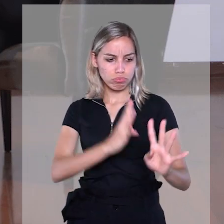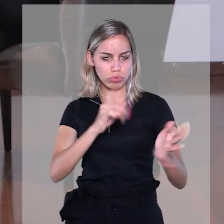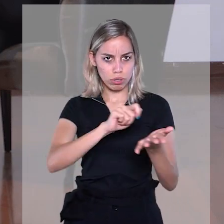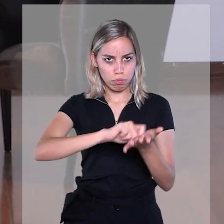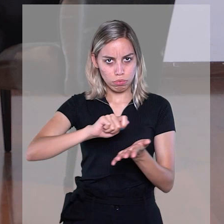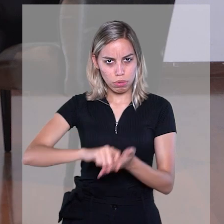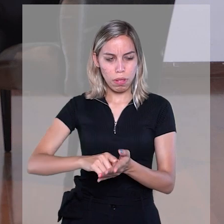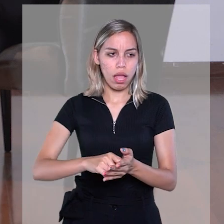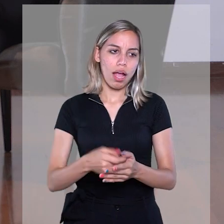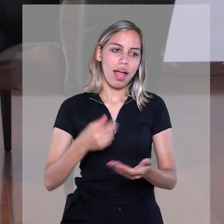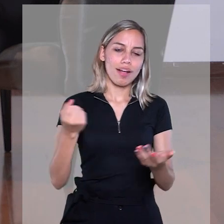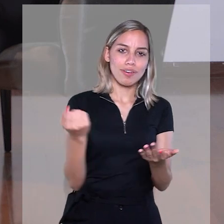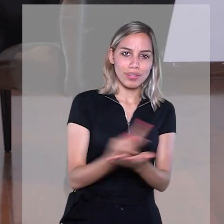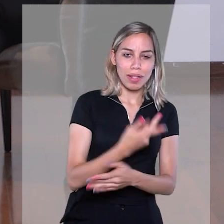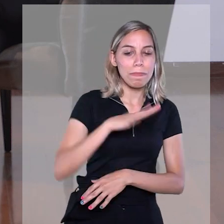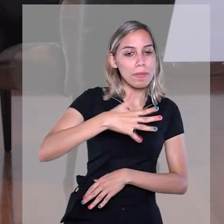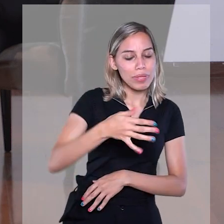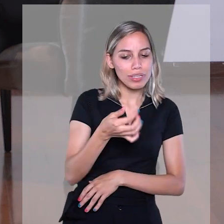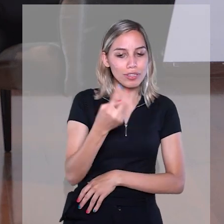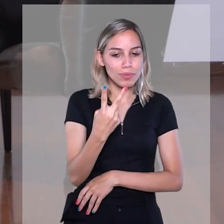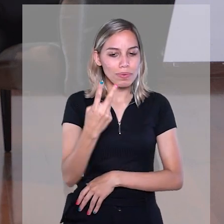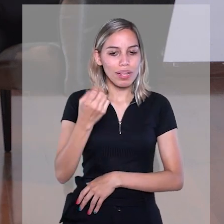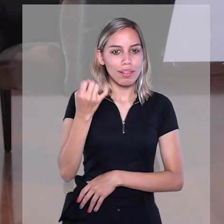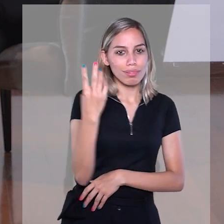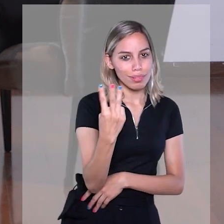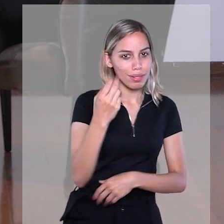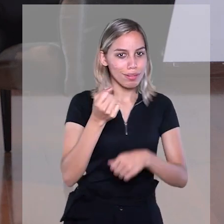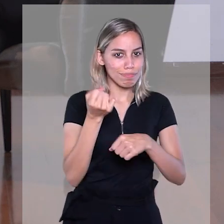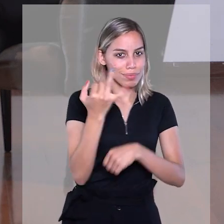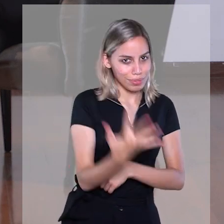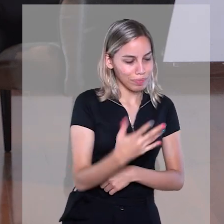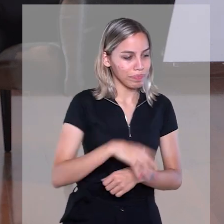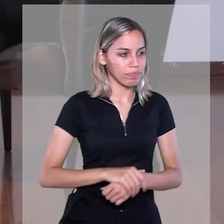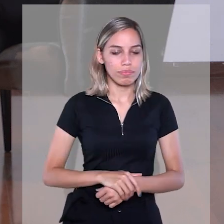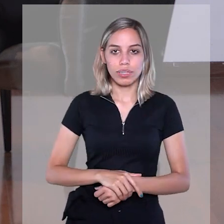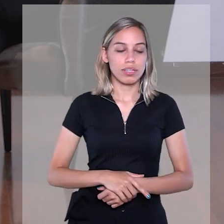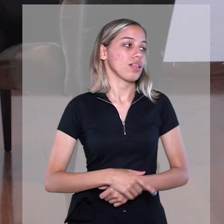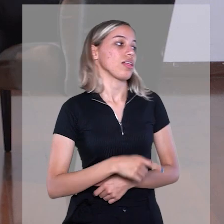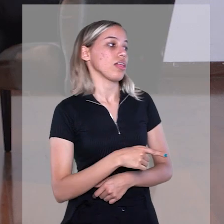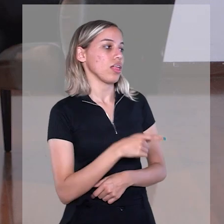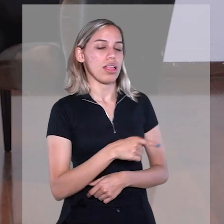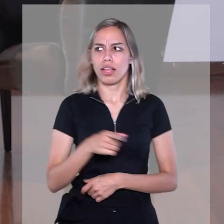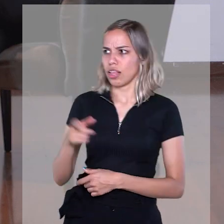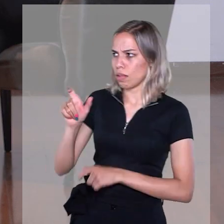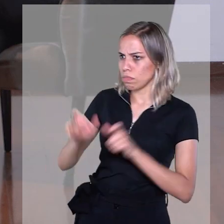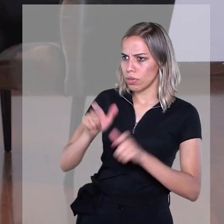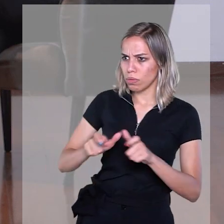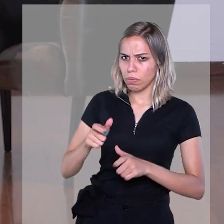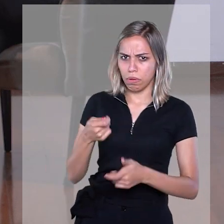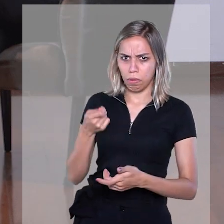2 e 3 da manhã. No canto inferior direito da tela, a intérprete Raíssa Medeiros Vieira realiza